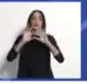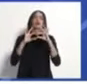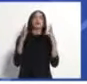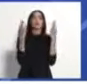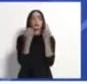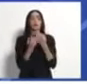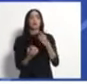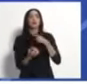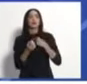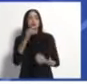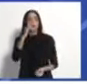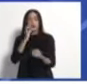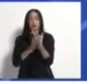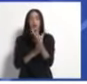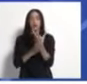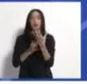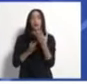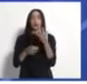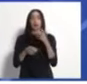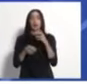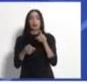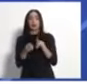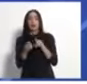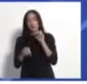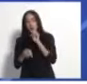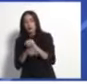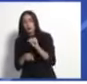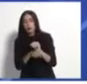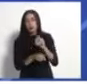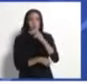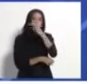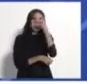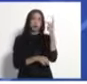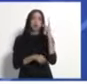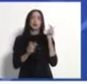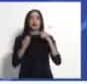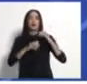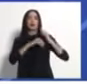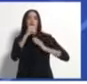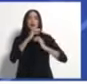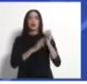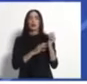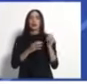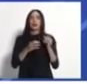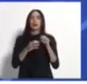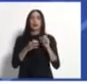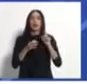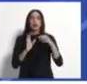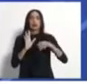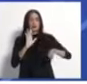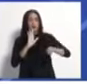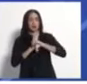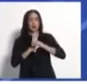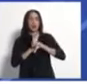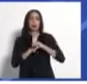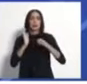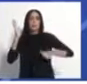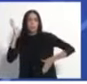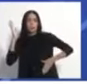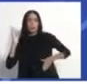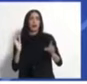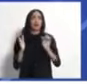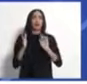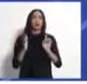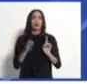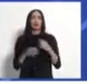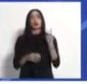ter criar pessoas que tenham profissões, que possam não ser marginalizadas, ela não fez couro, né? Que tenham um futuro digno. Ela não digno, fez couro a tentativa dele ali,